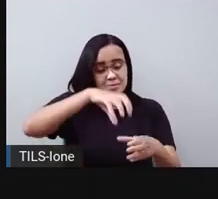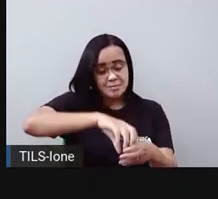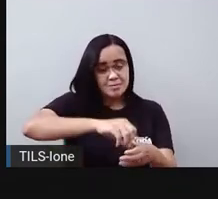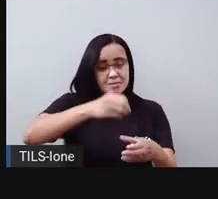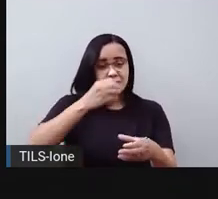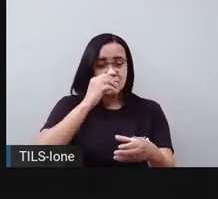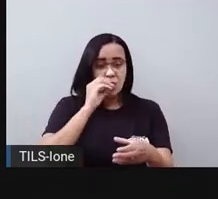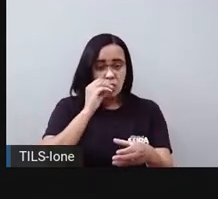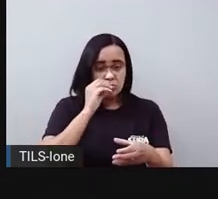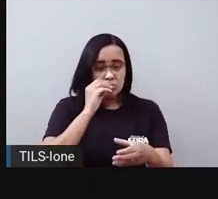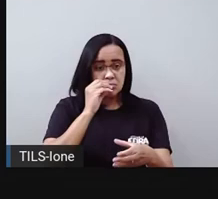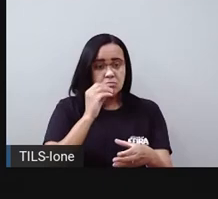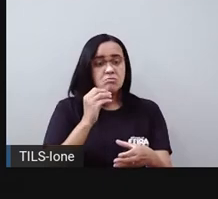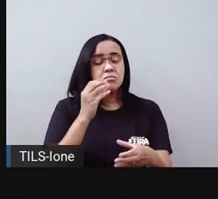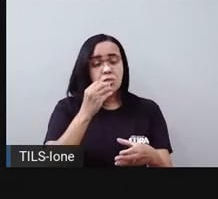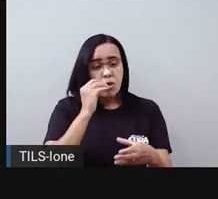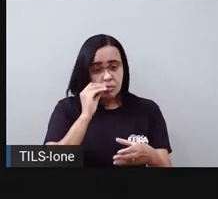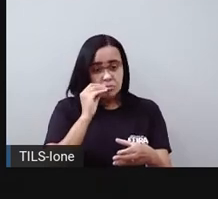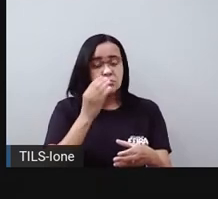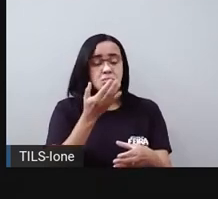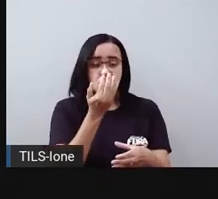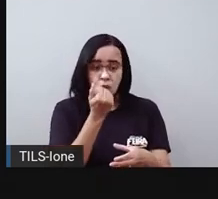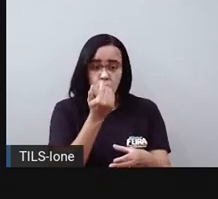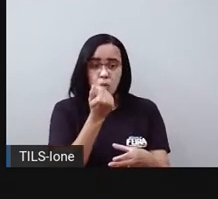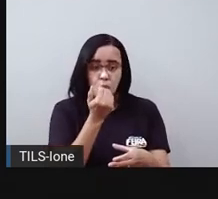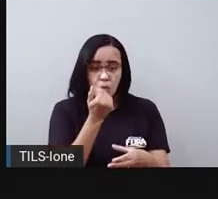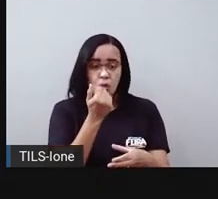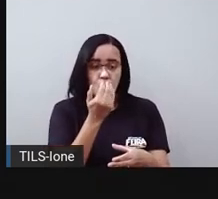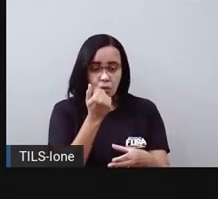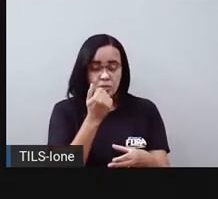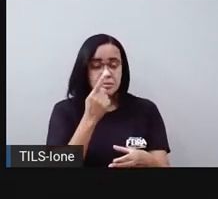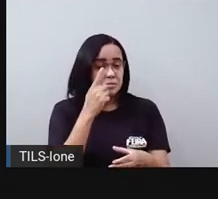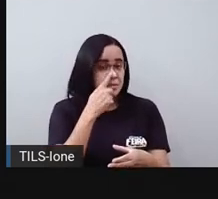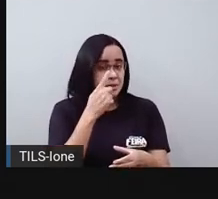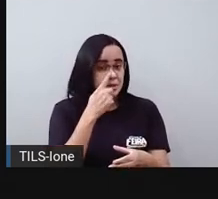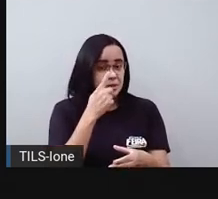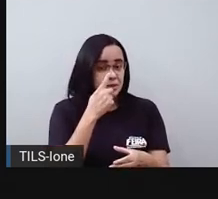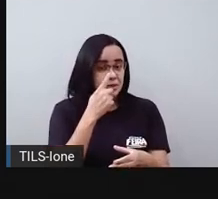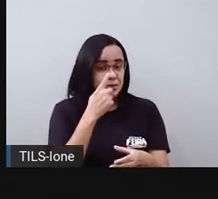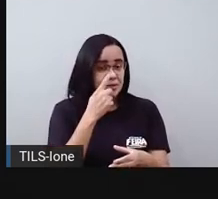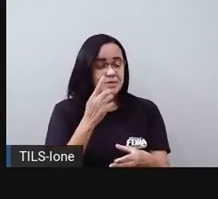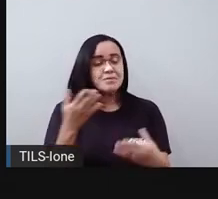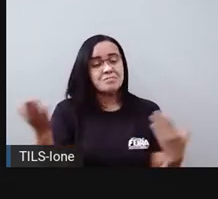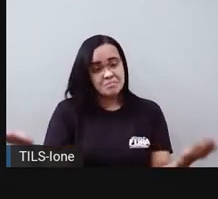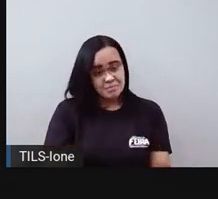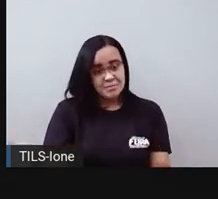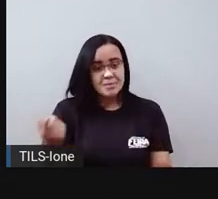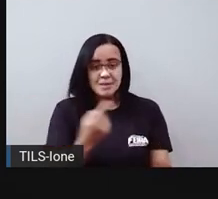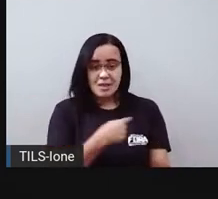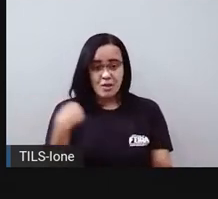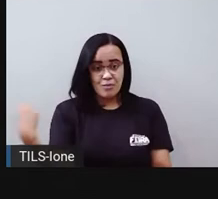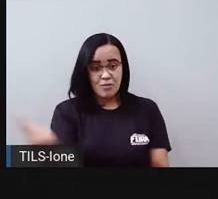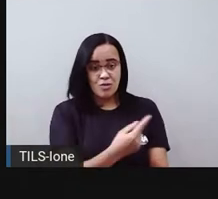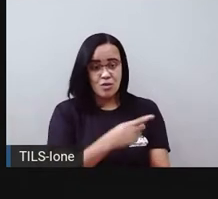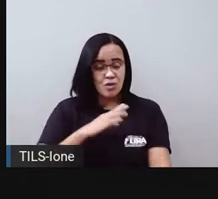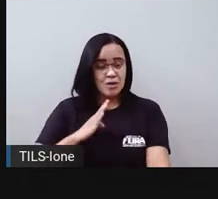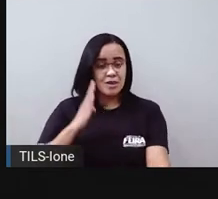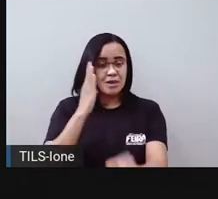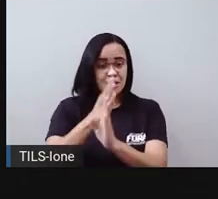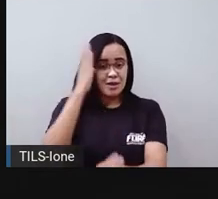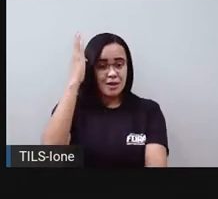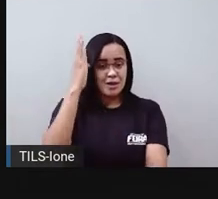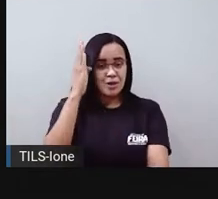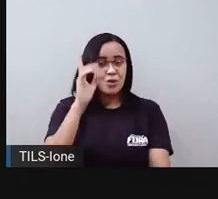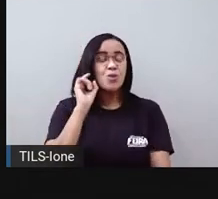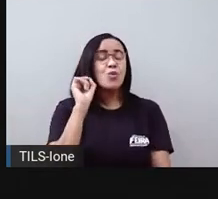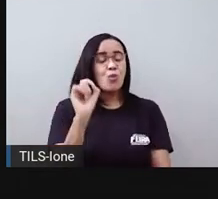biscoito. The yummy cookie from the cookie jar. Então a gente conseguiu desvendar quem acertou em casa,